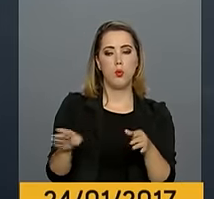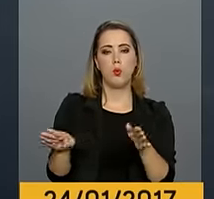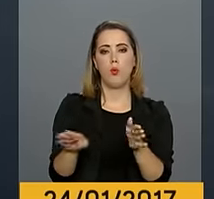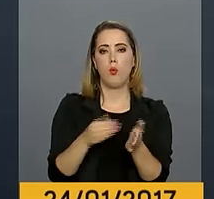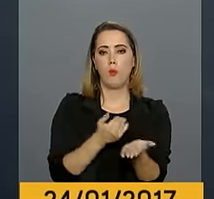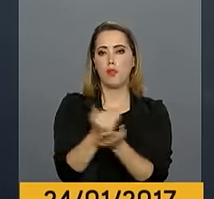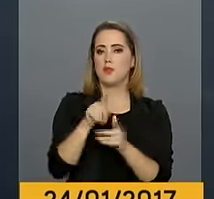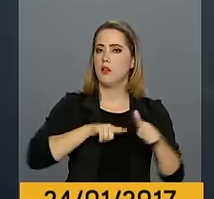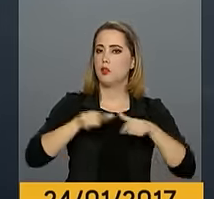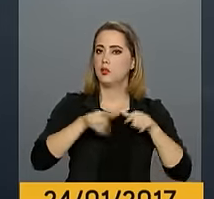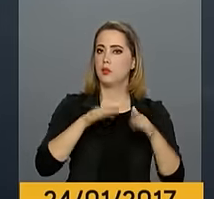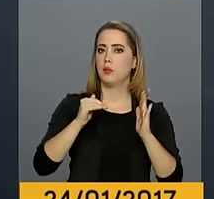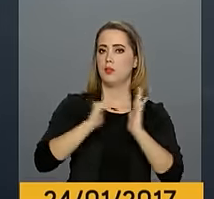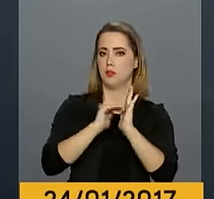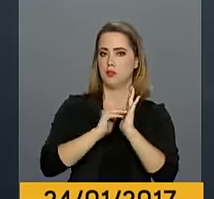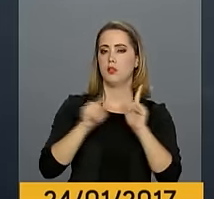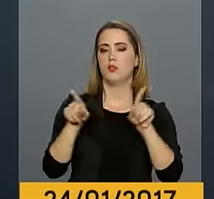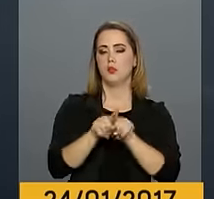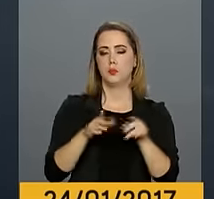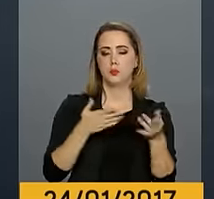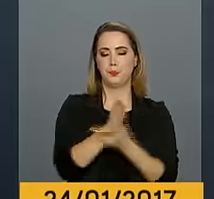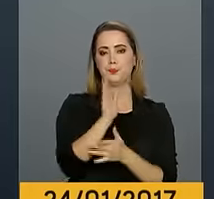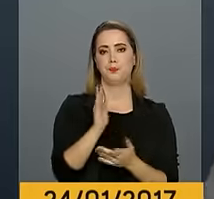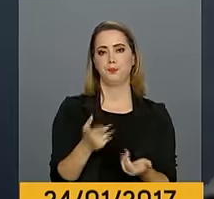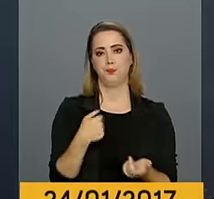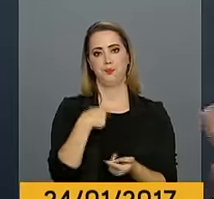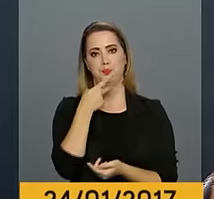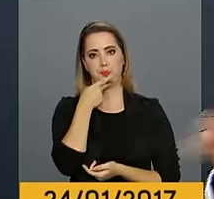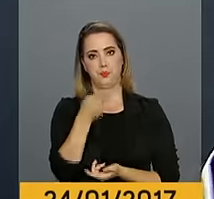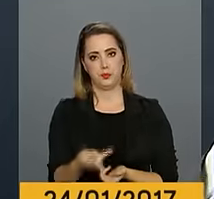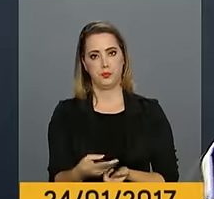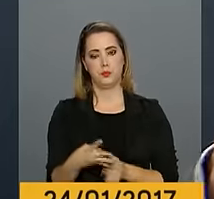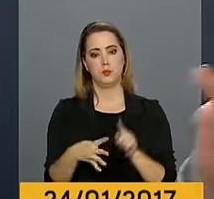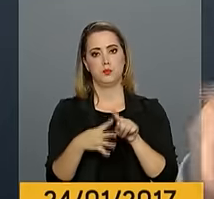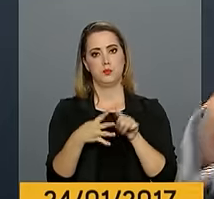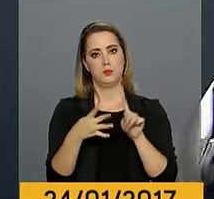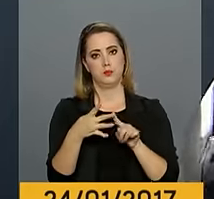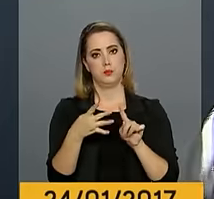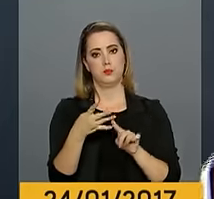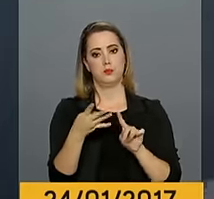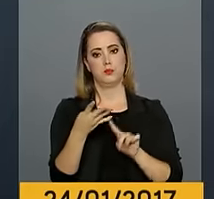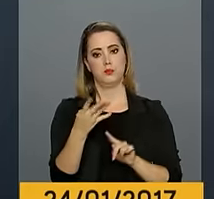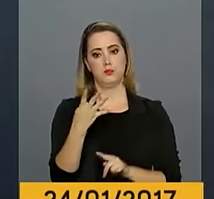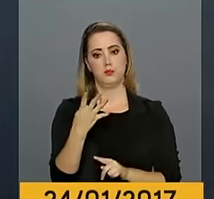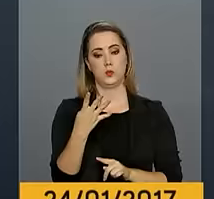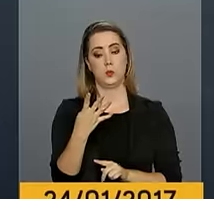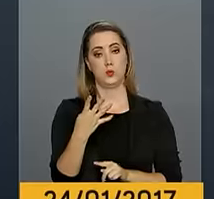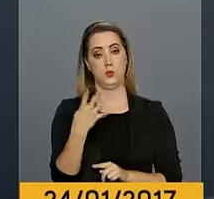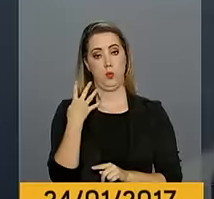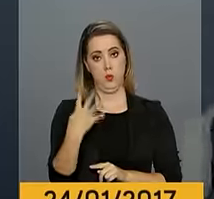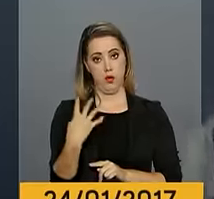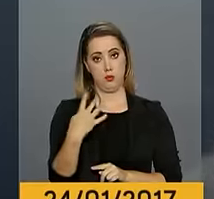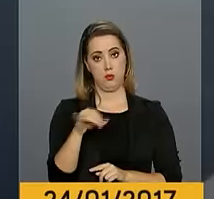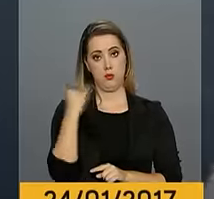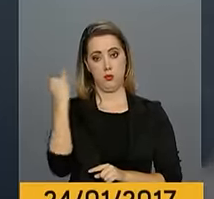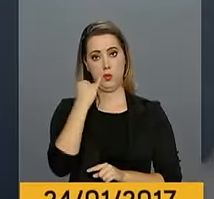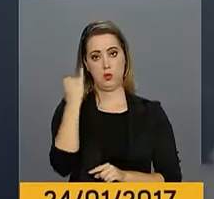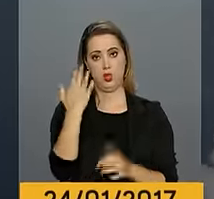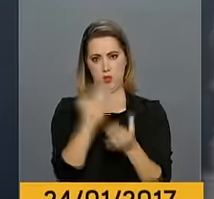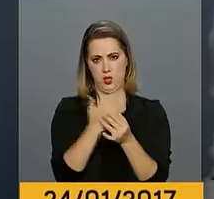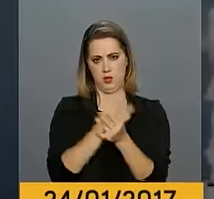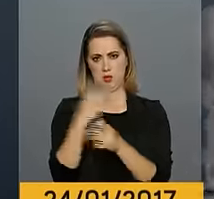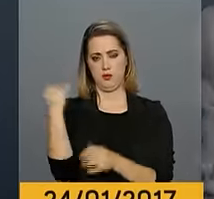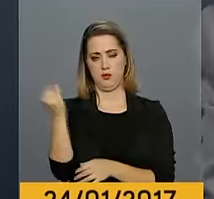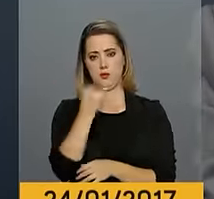ser aprovada no Senado Federal. Então, digo eu, interessante as quatro reformas que eu considerava fundamentais, ao invés de levar 2 anos e meio,